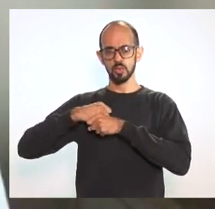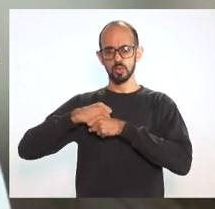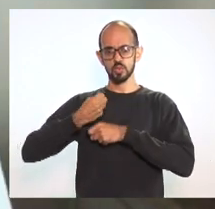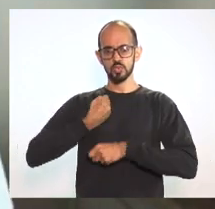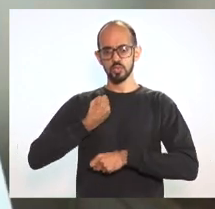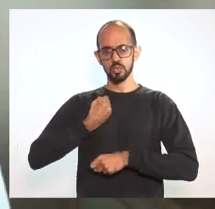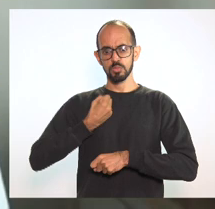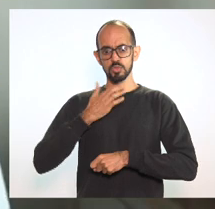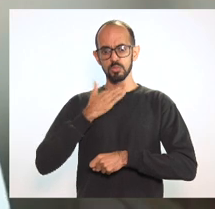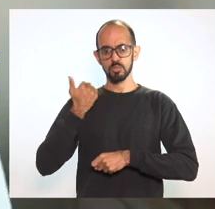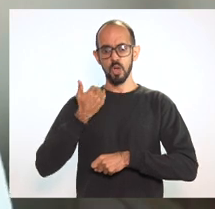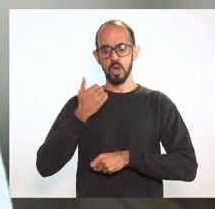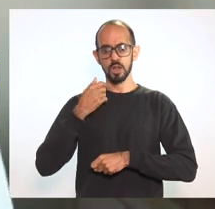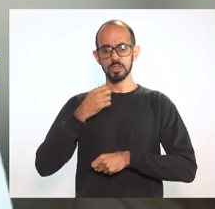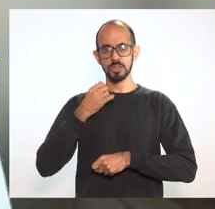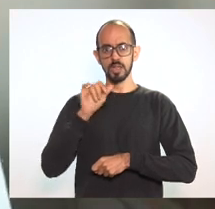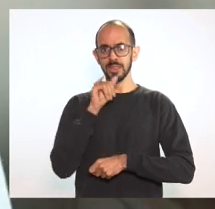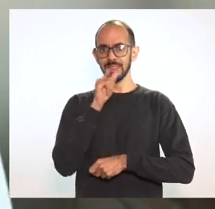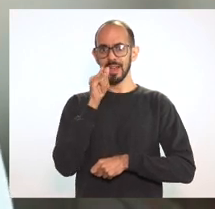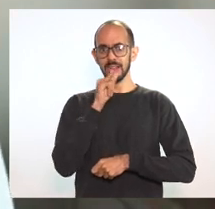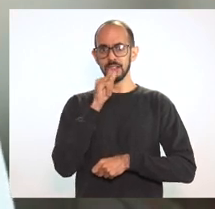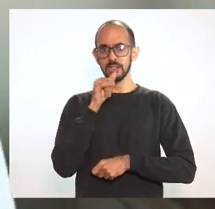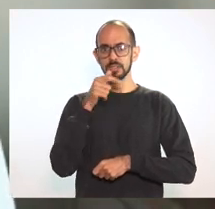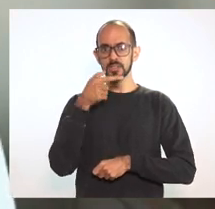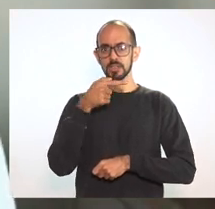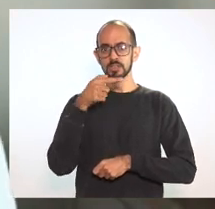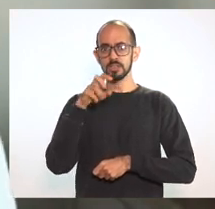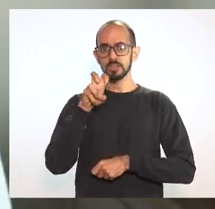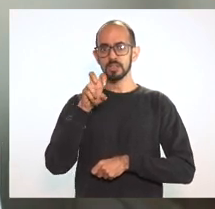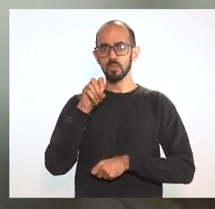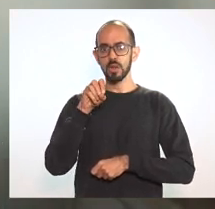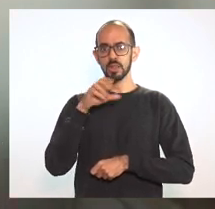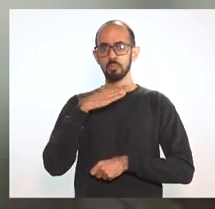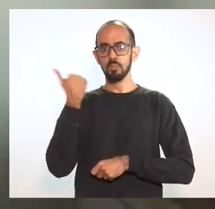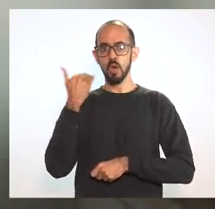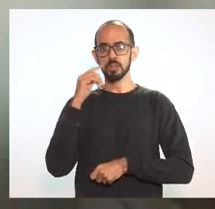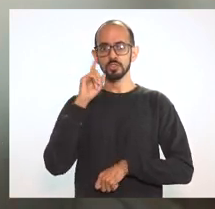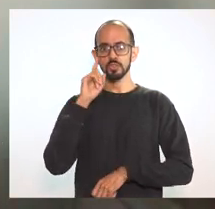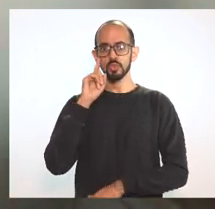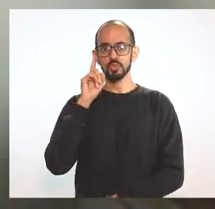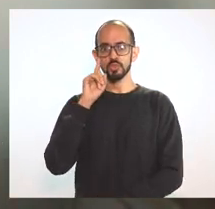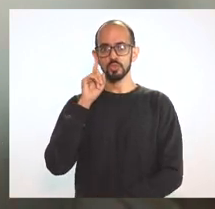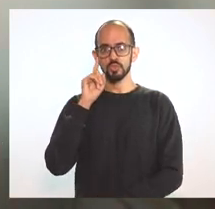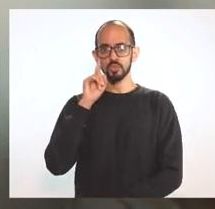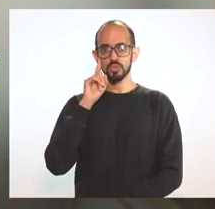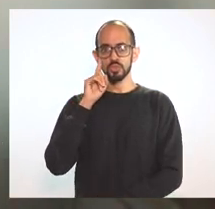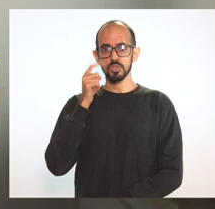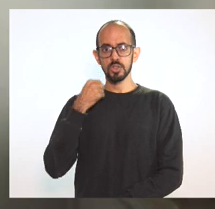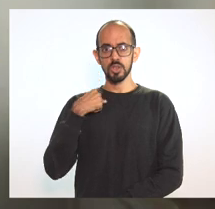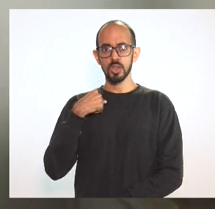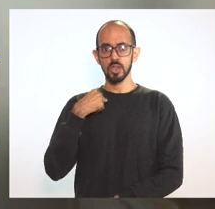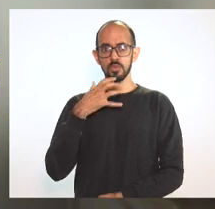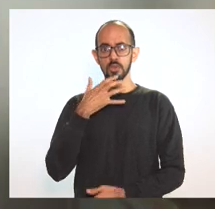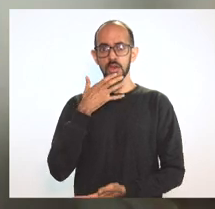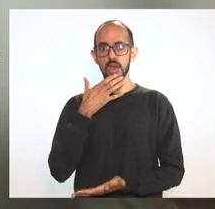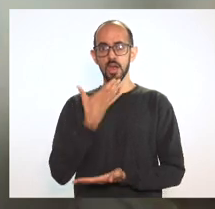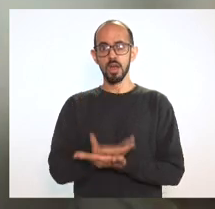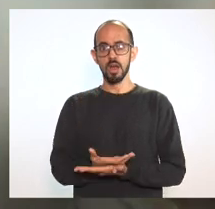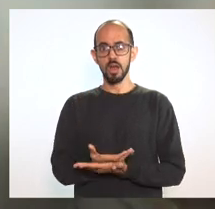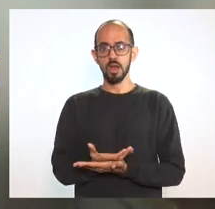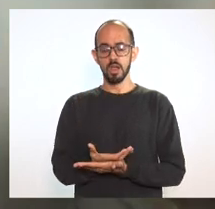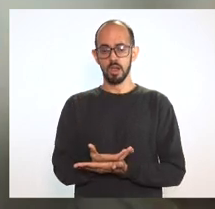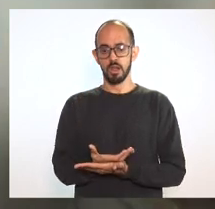Itália, 750 mortes por dia. Eu fiquei em